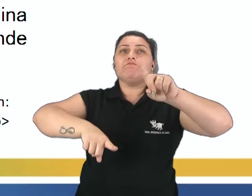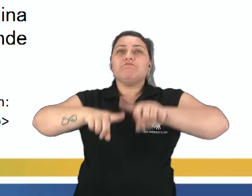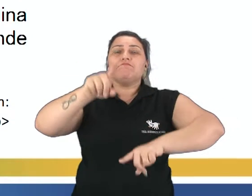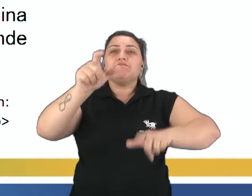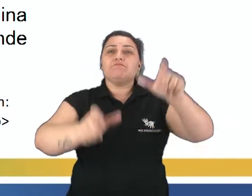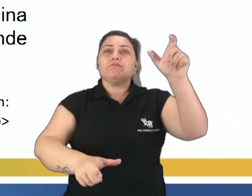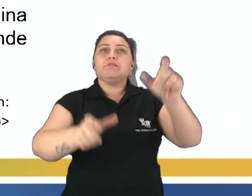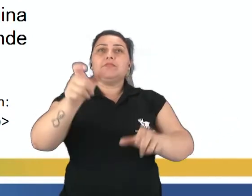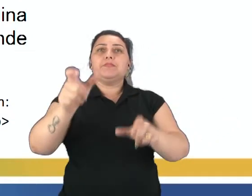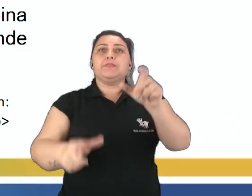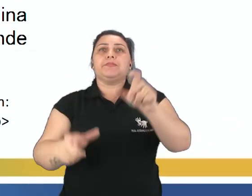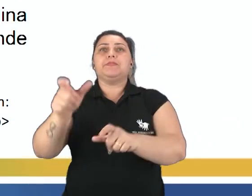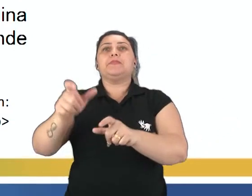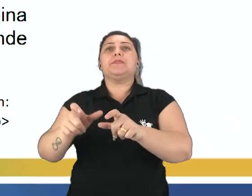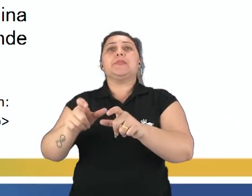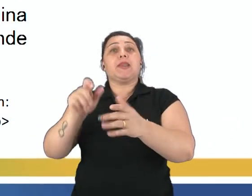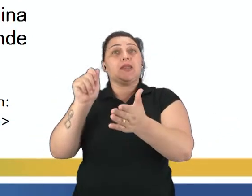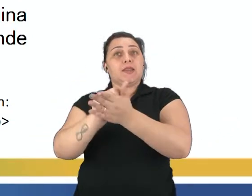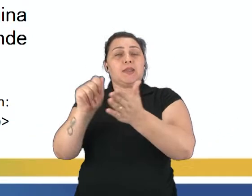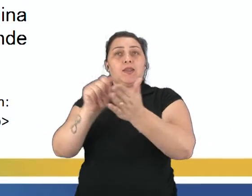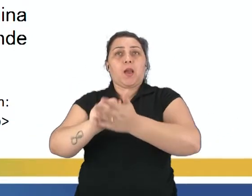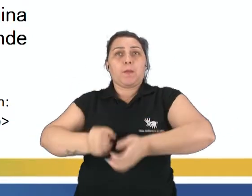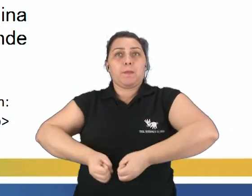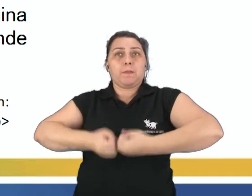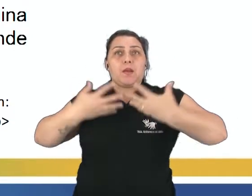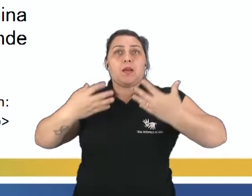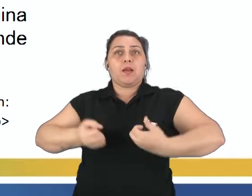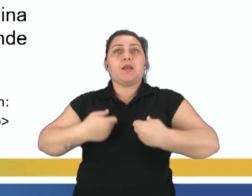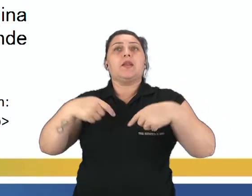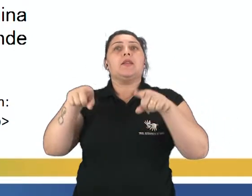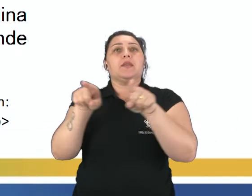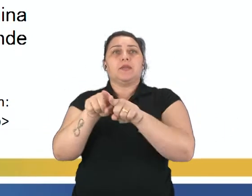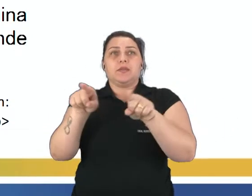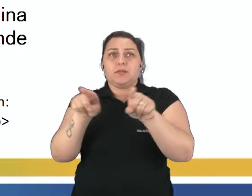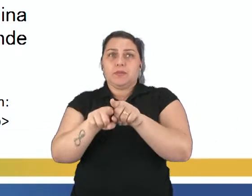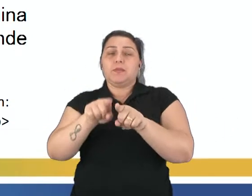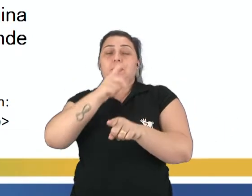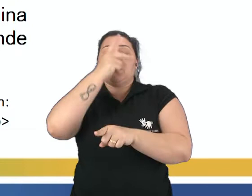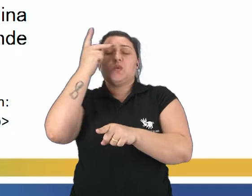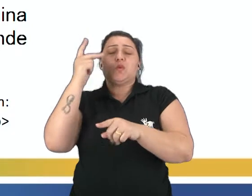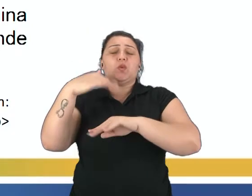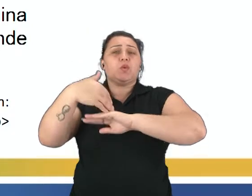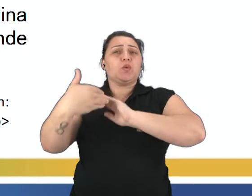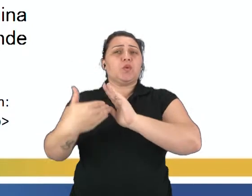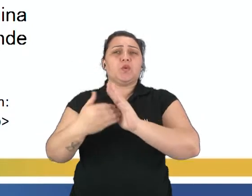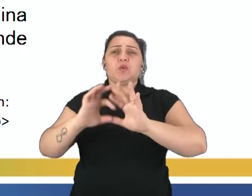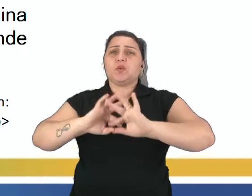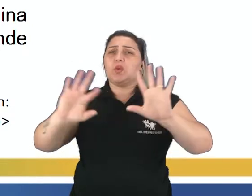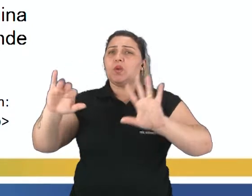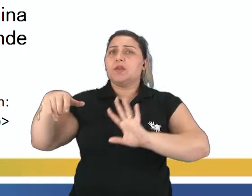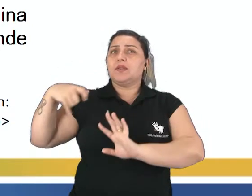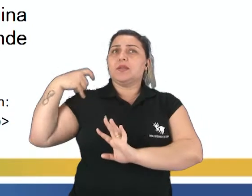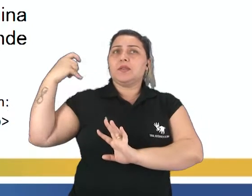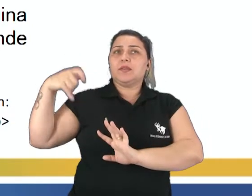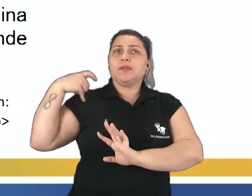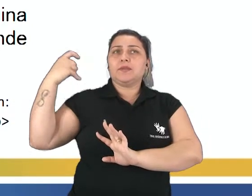as pessoas, além de escrever poemas para gente de todas as